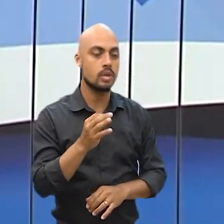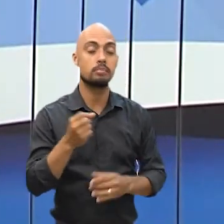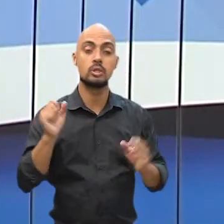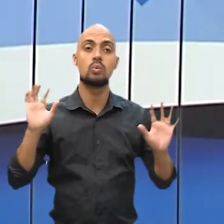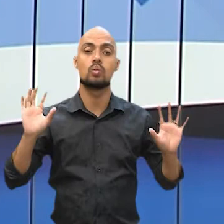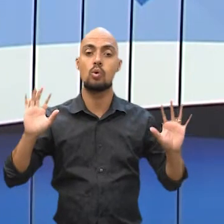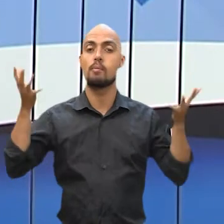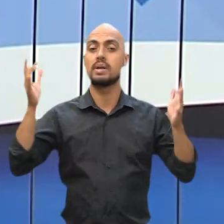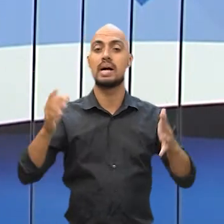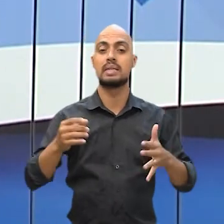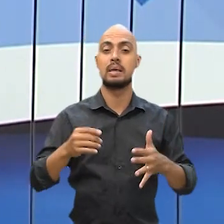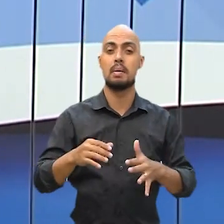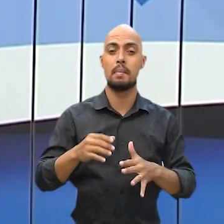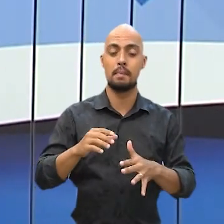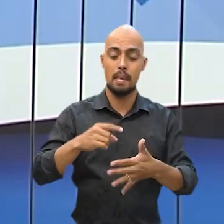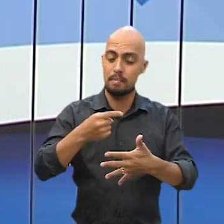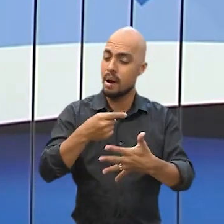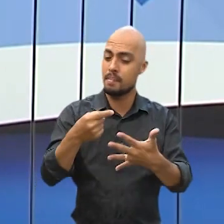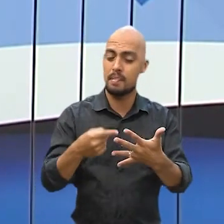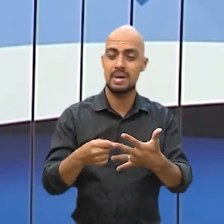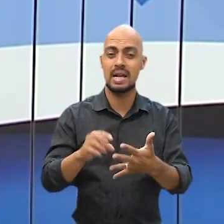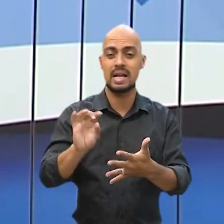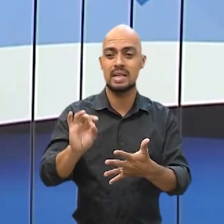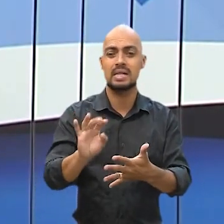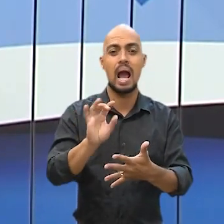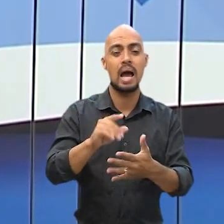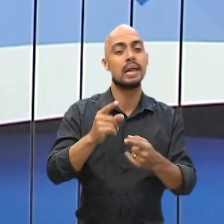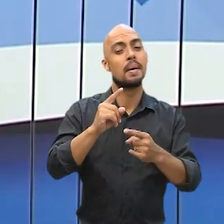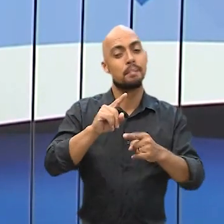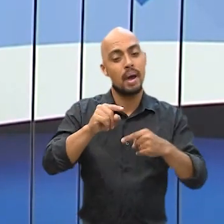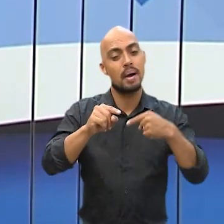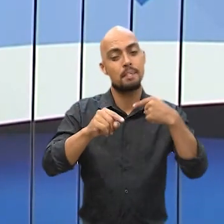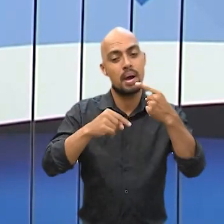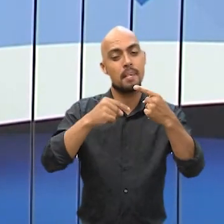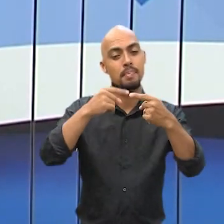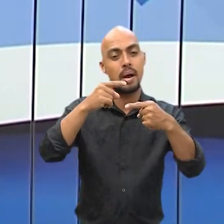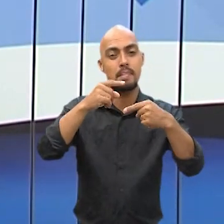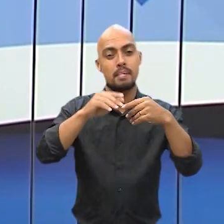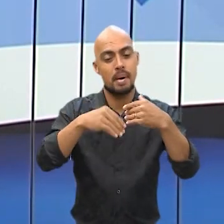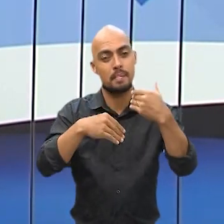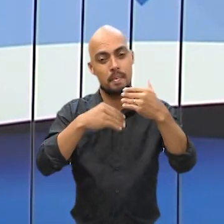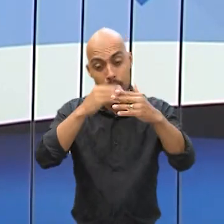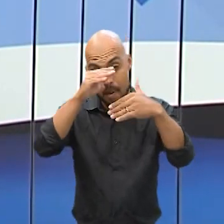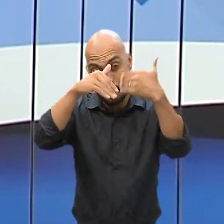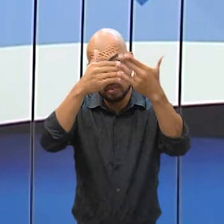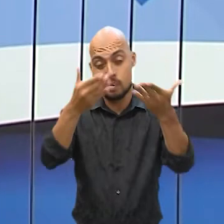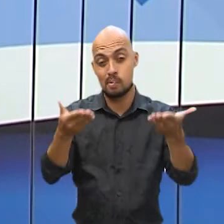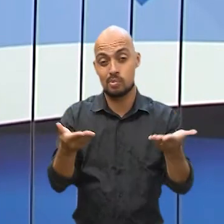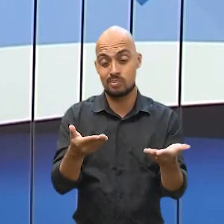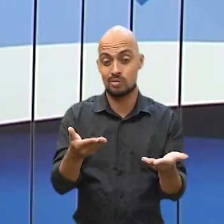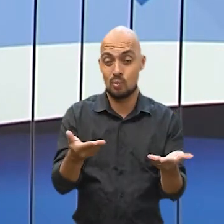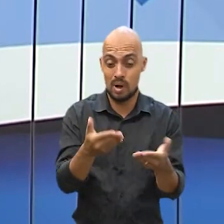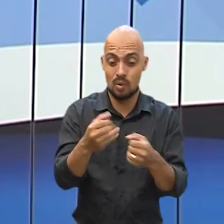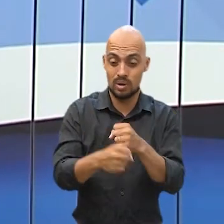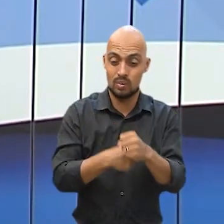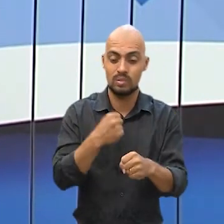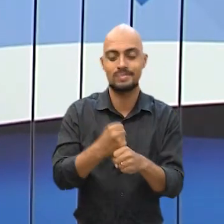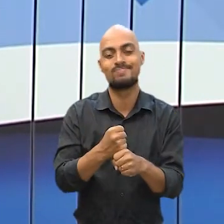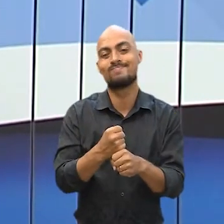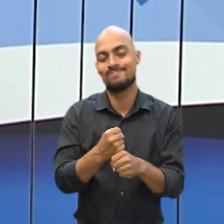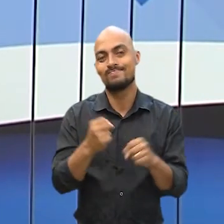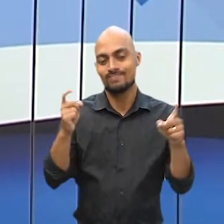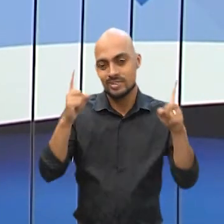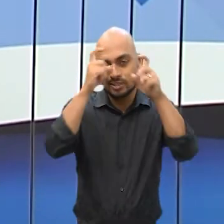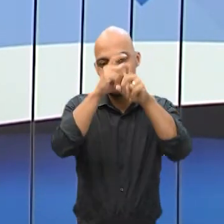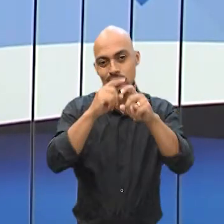né? Cada evolução da criança é certamente um momento atípico, um ano atípico, né? Por conta, enfim, de